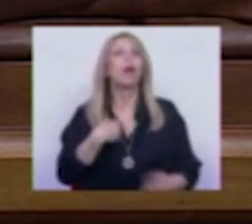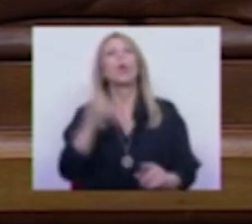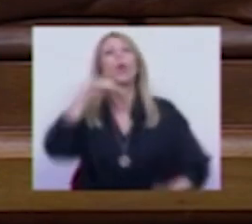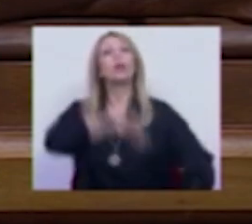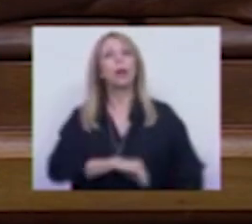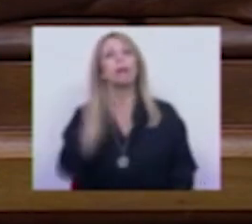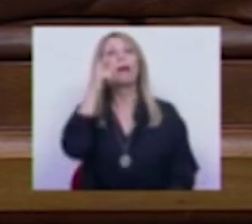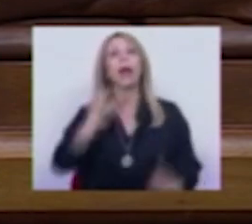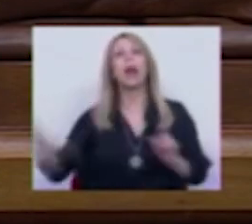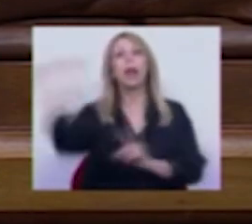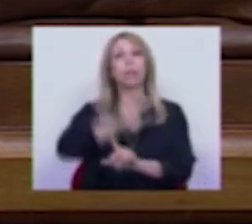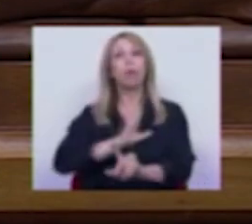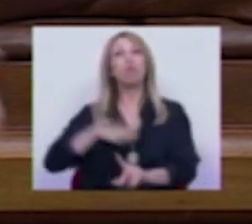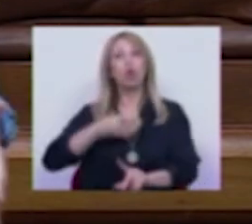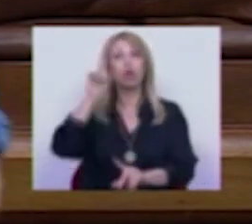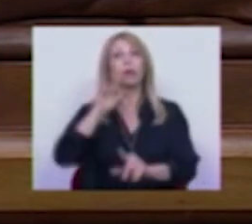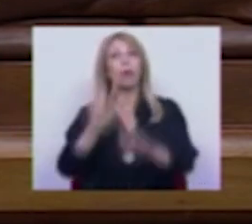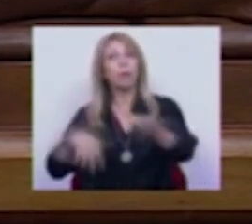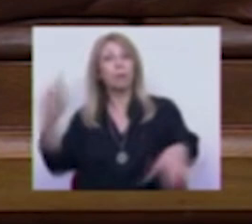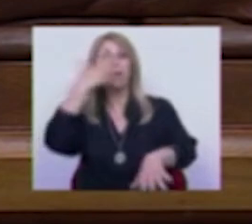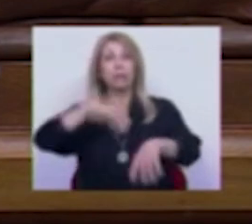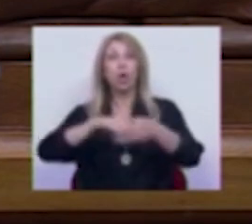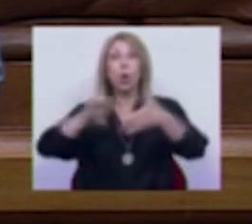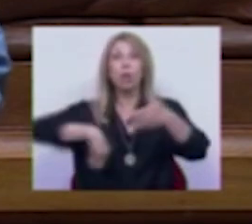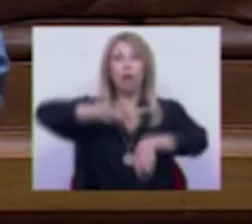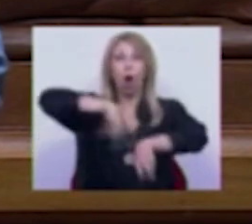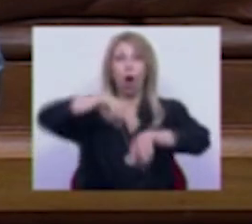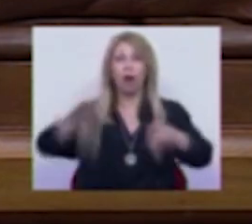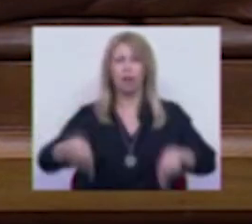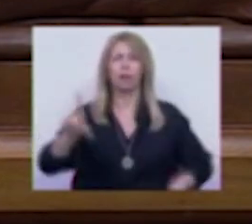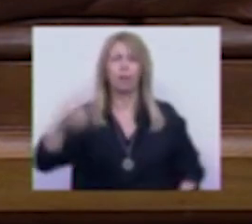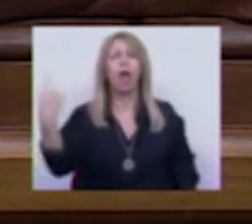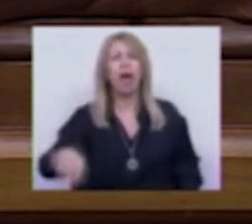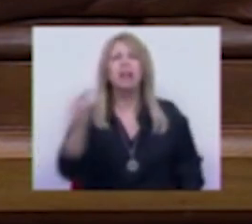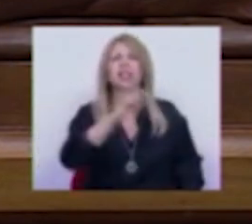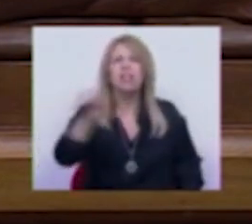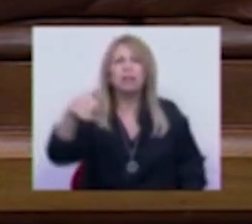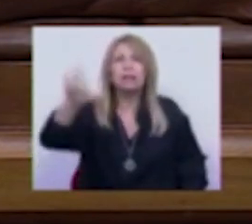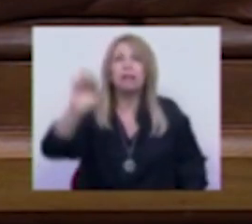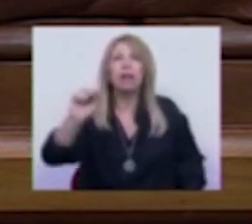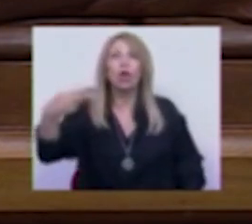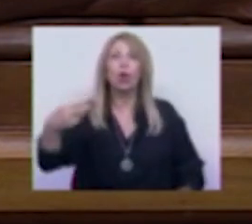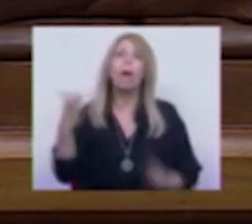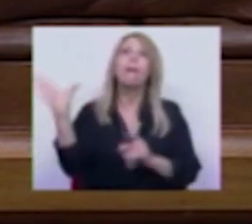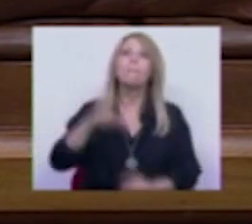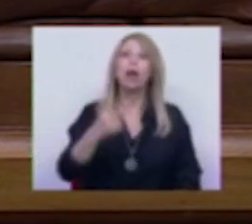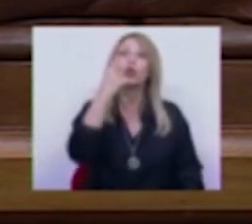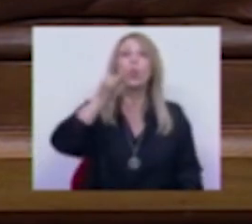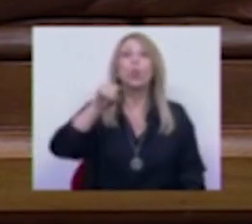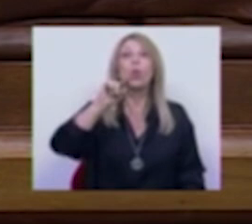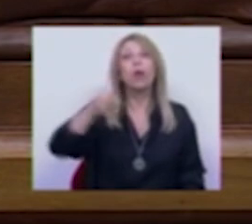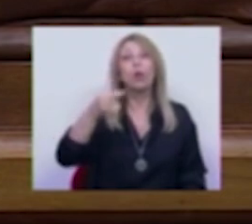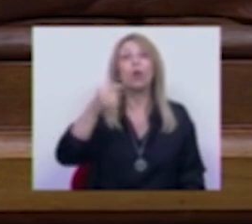Parlamento. Se tiver um contrato só de umas horas, também os há aqui, são 300 e poucos euros mais 1,39€ para o pequeno